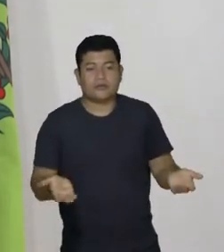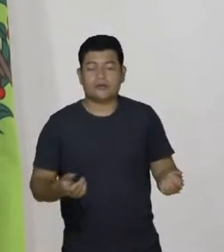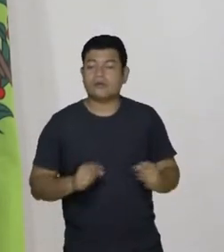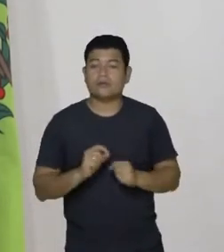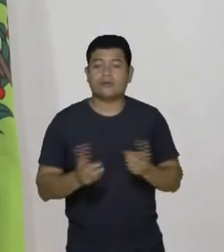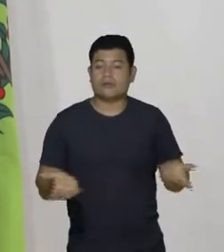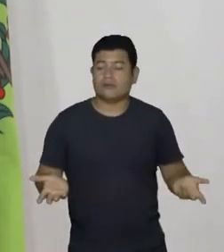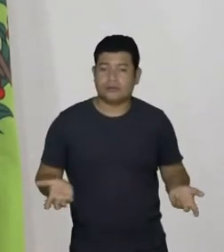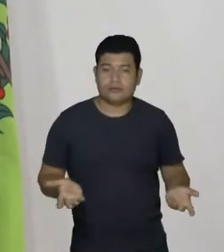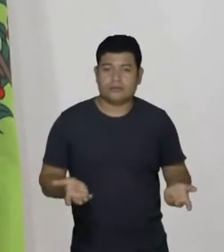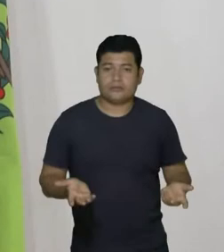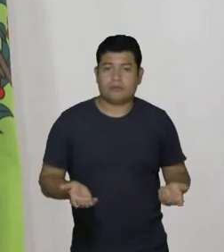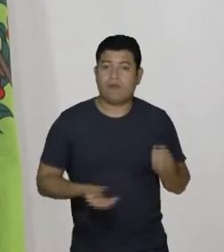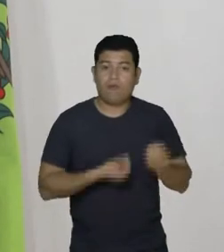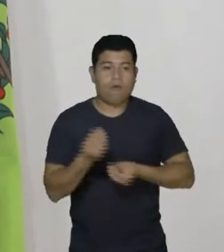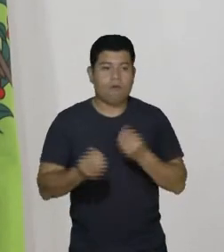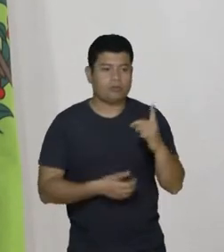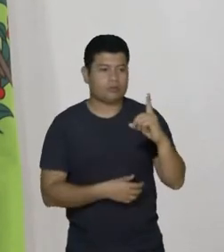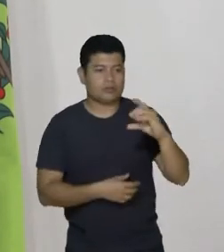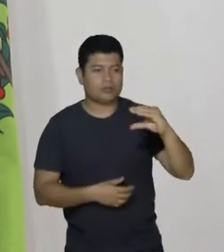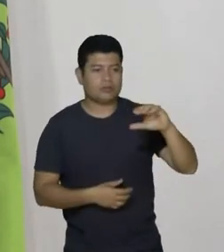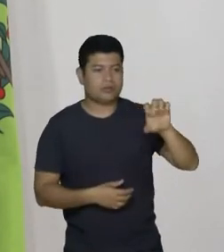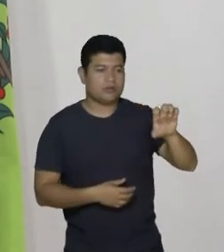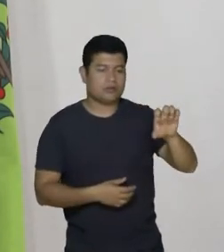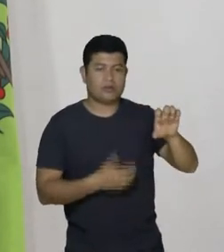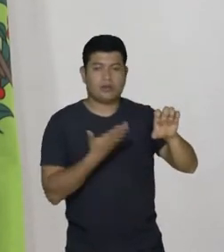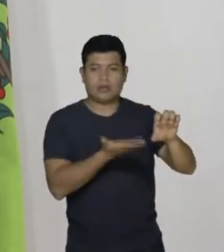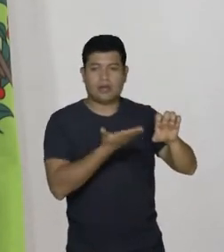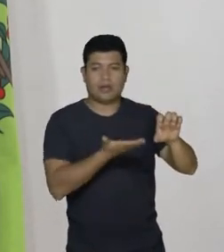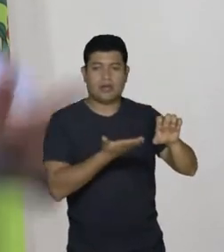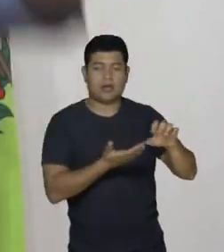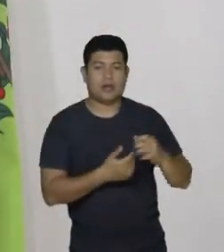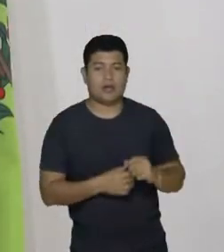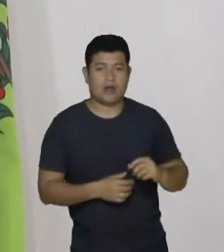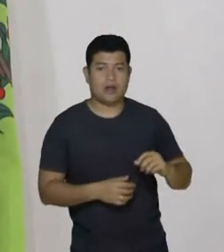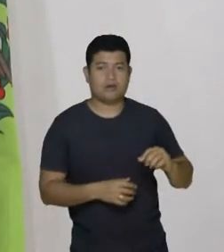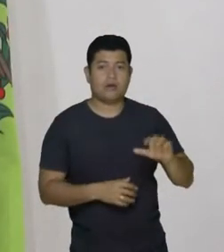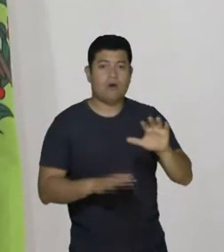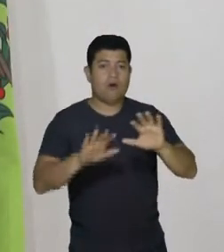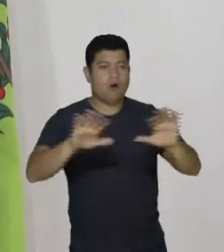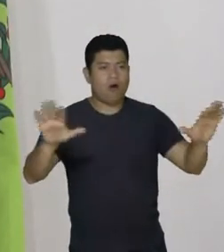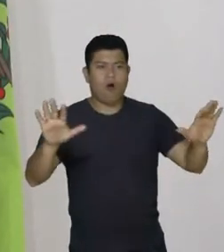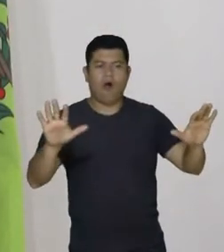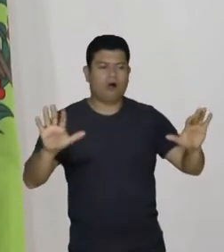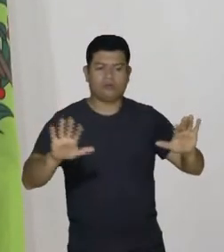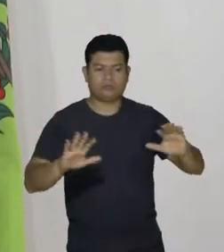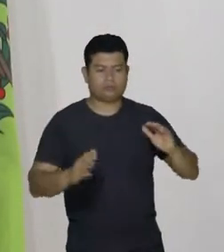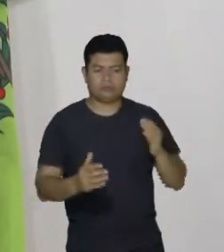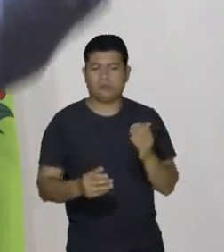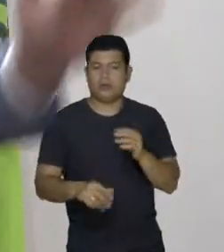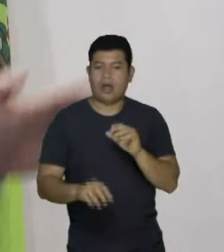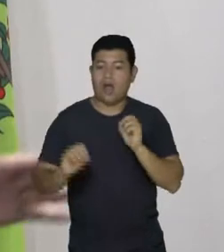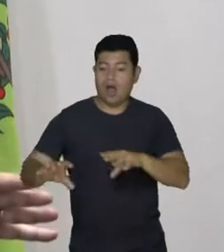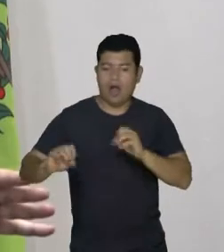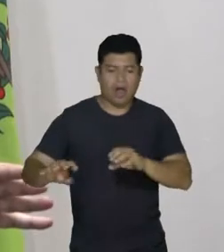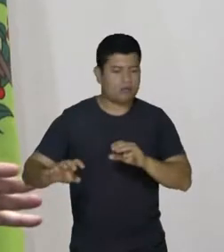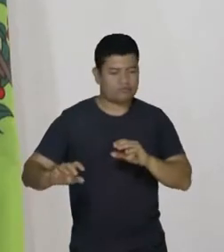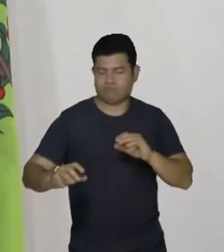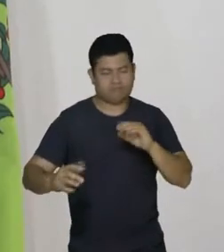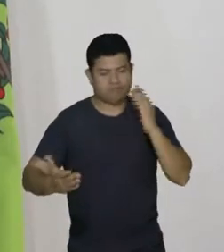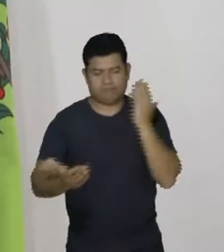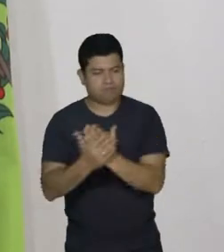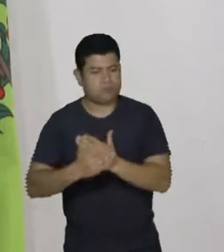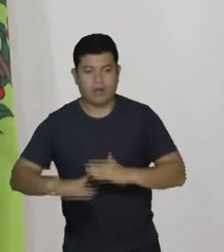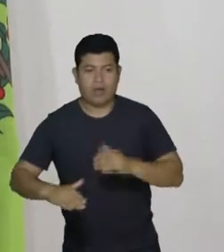Quando é que um diretório acadêmico vai se reunir e dizer assim, não vamos ter mais aula, nós vamos para a rua agora